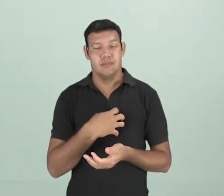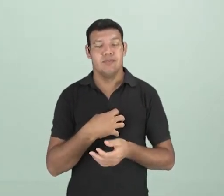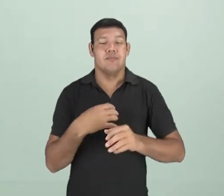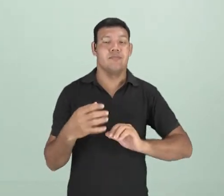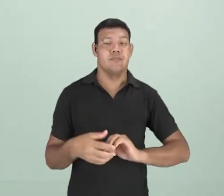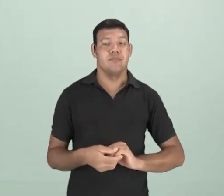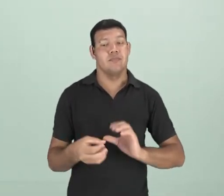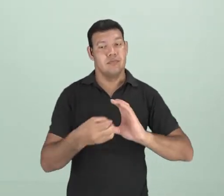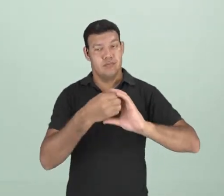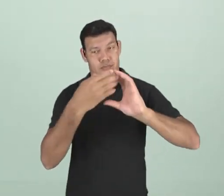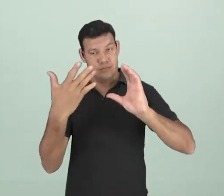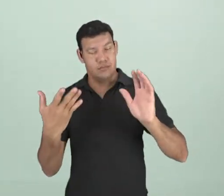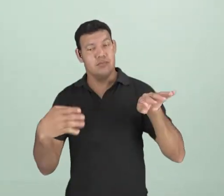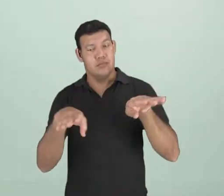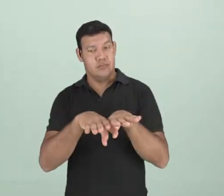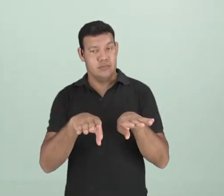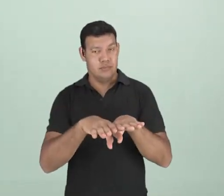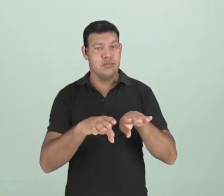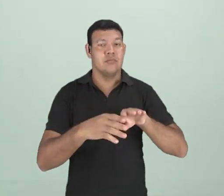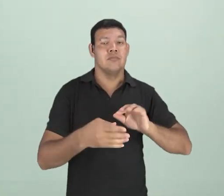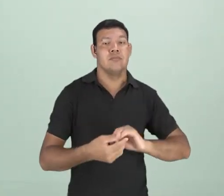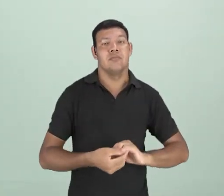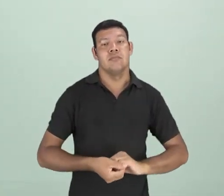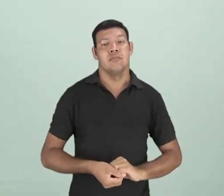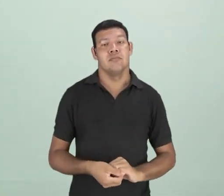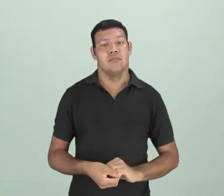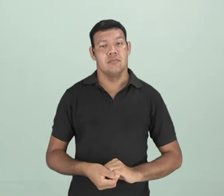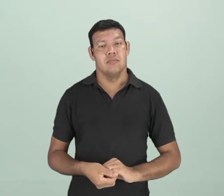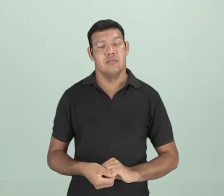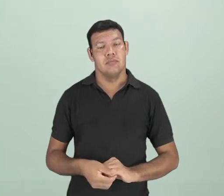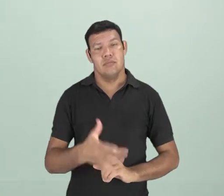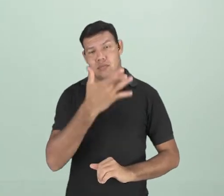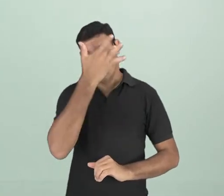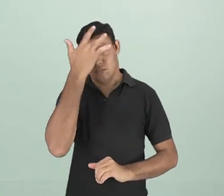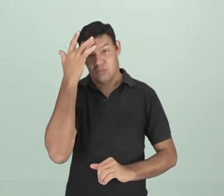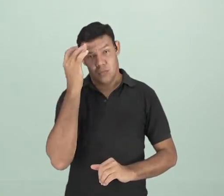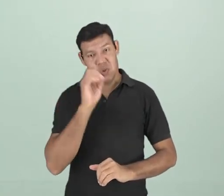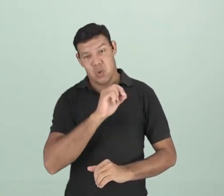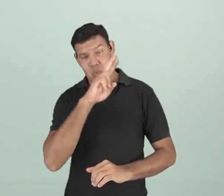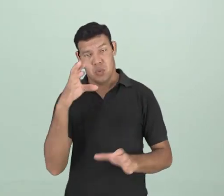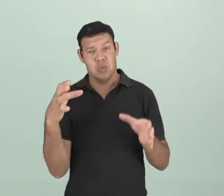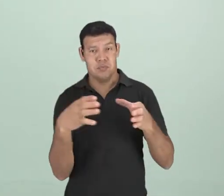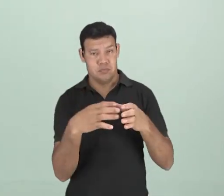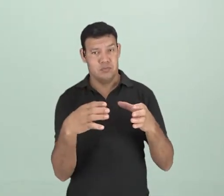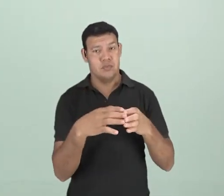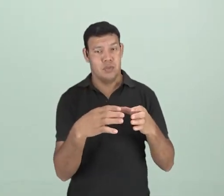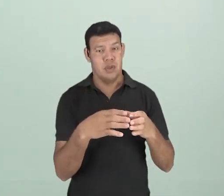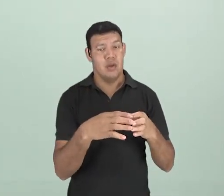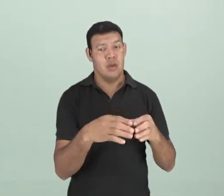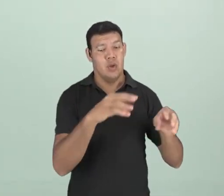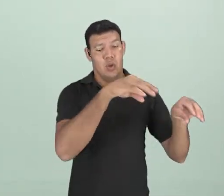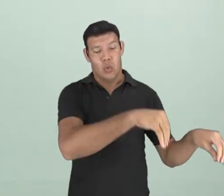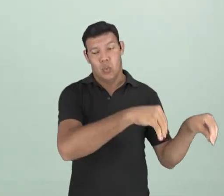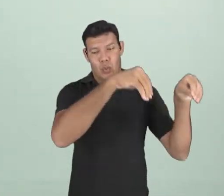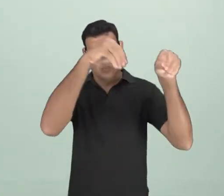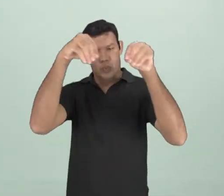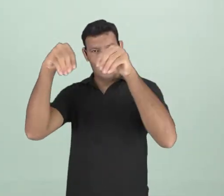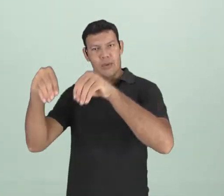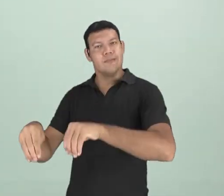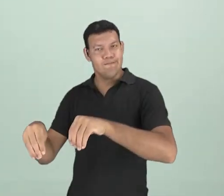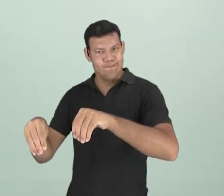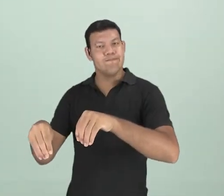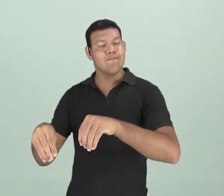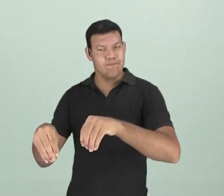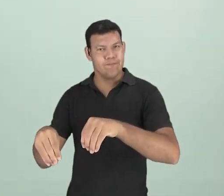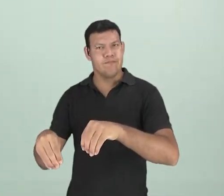variados aspectos, certo? Então, quando uma pessoa, um grupo de pessoas se desloca de um lugar para outro,